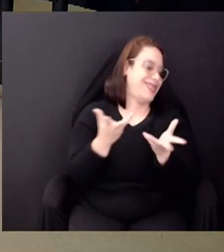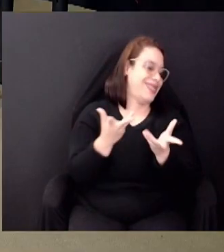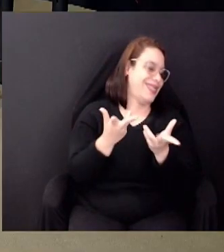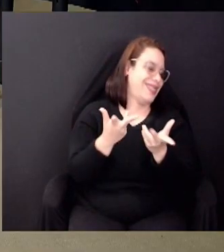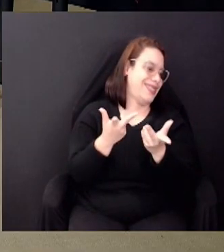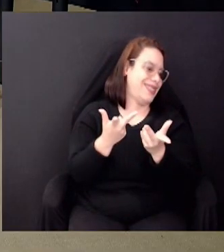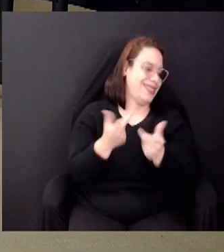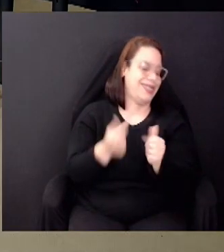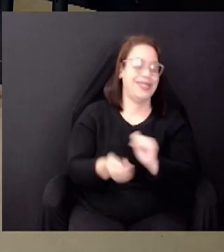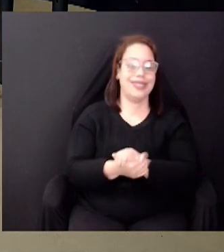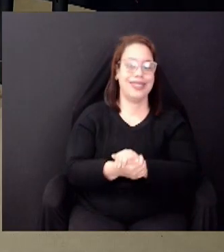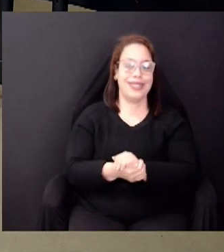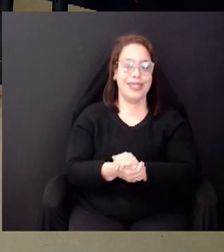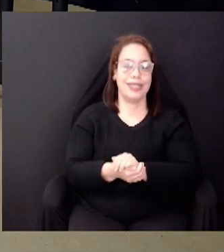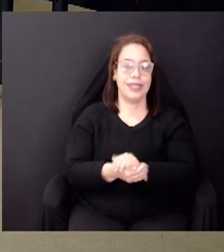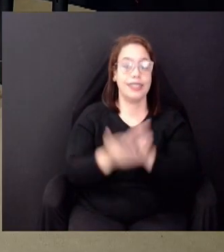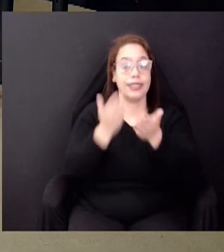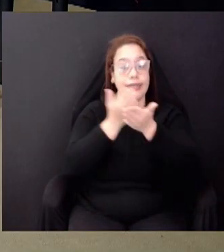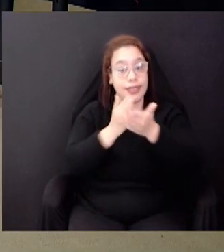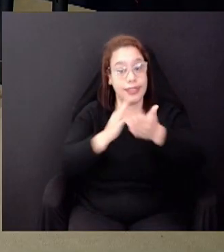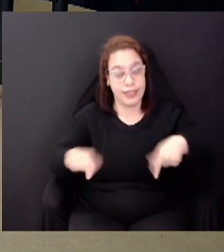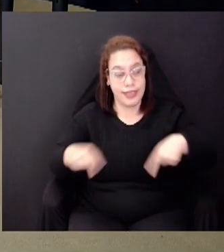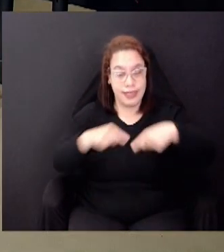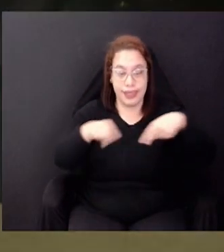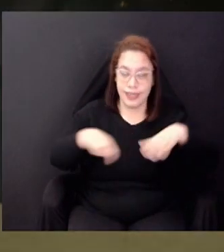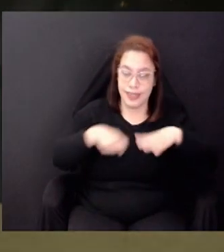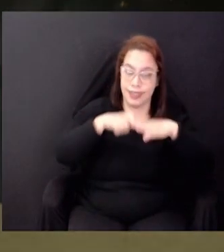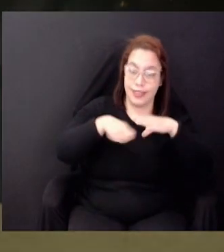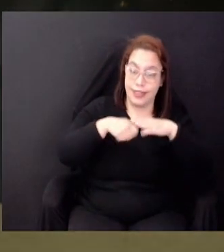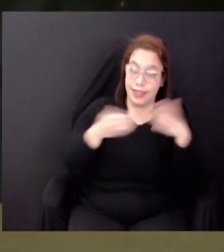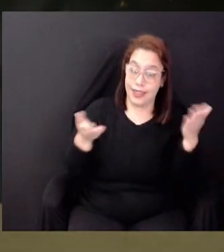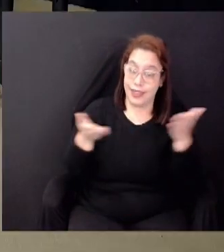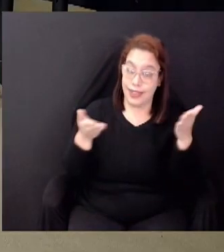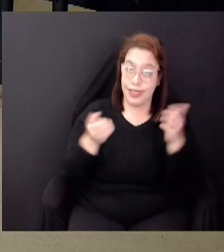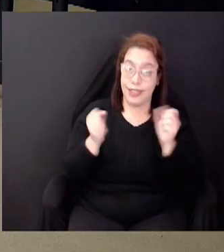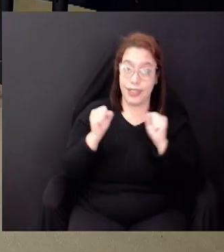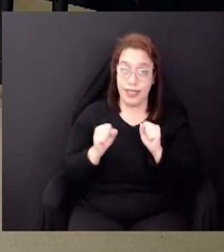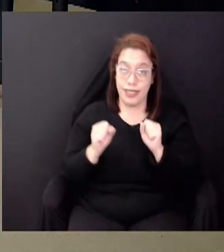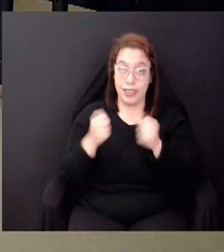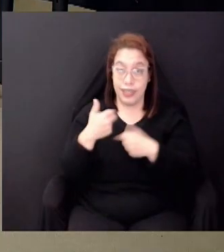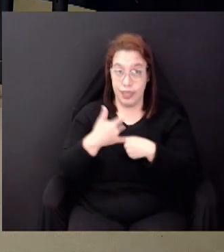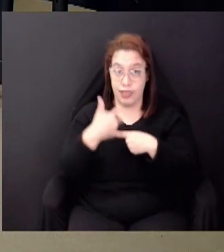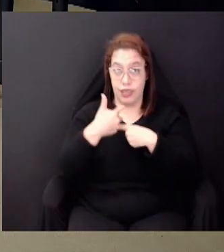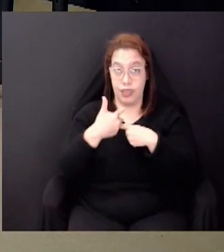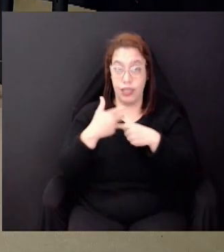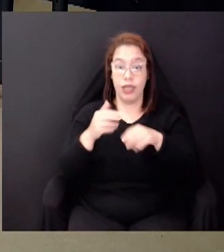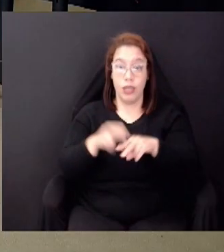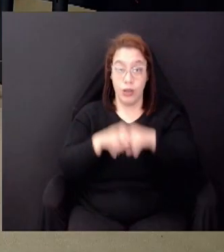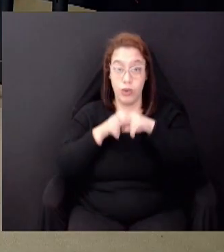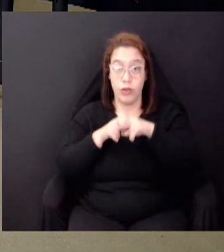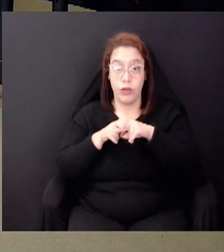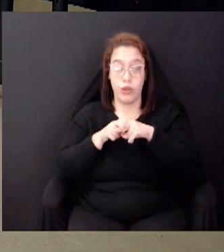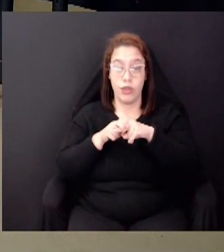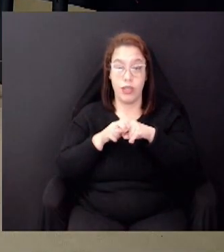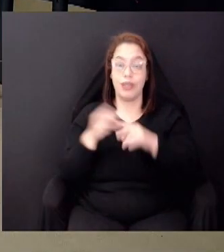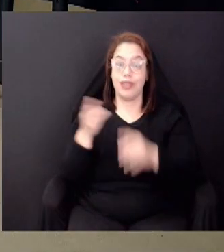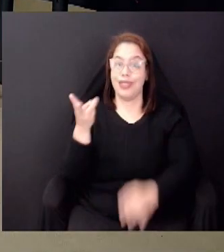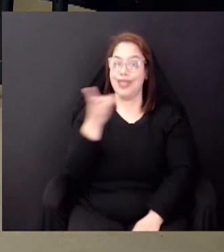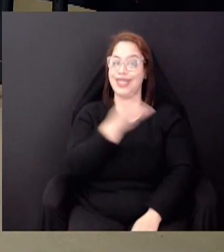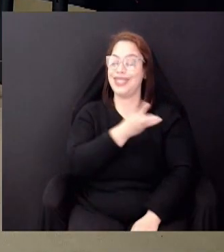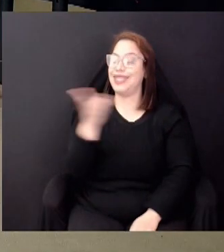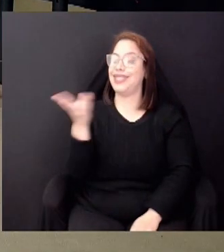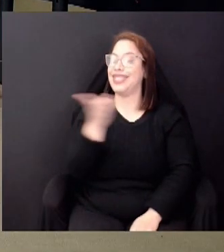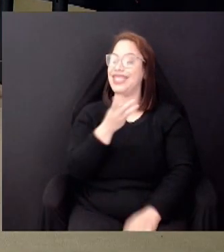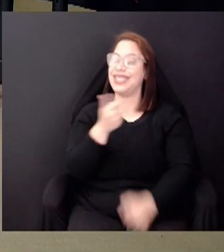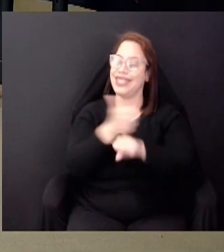Maravilhosa! E assim a gente encerra o nosso programa de hoje, né? Pode deixar a câmera aberta aqui, por favor, com essas três